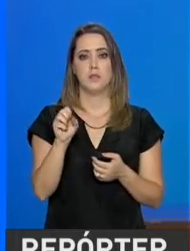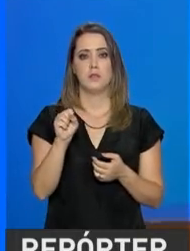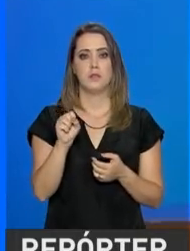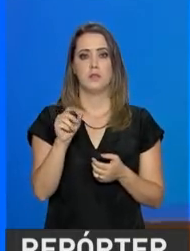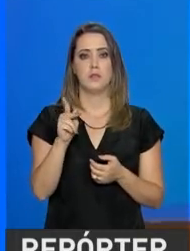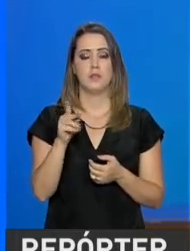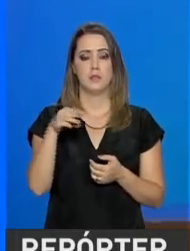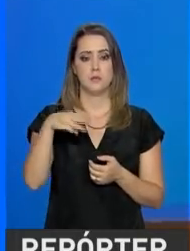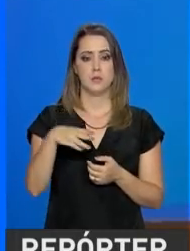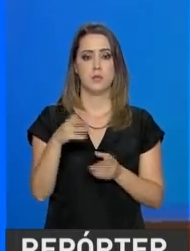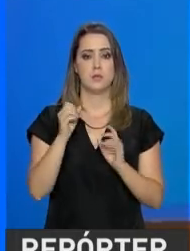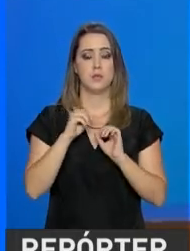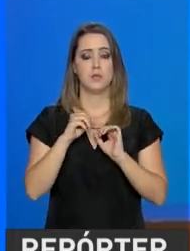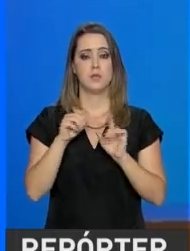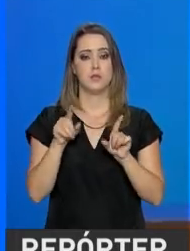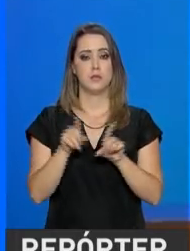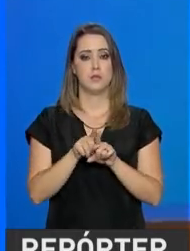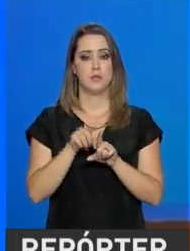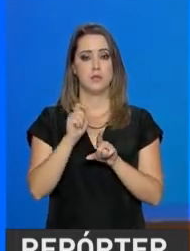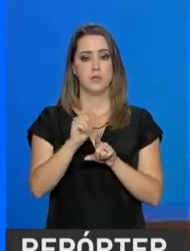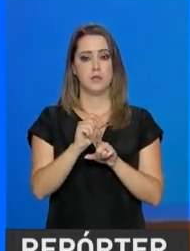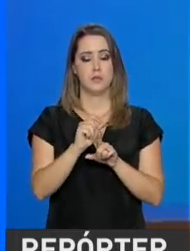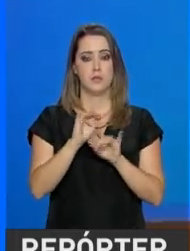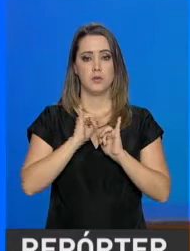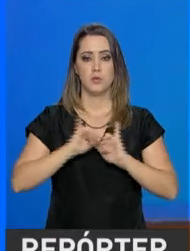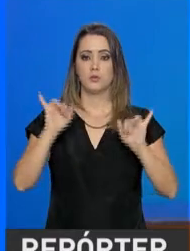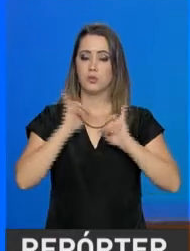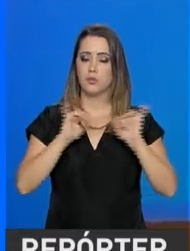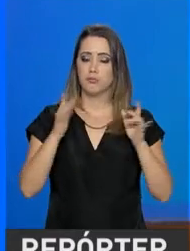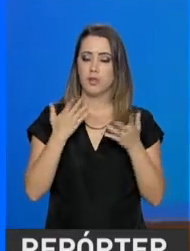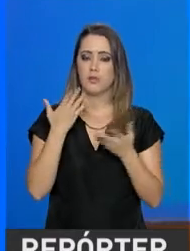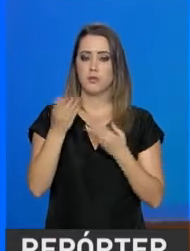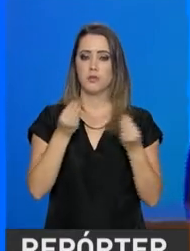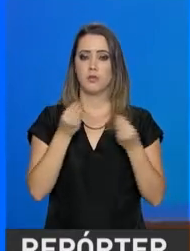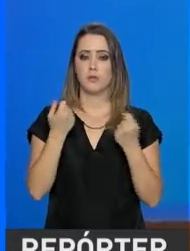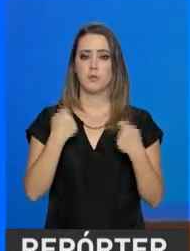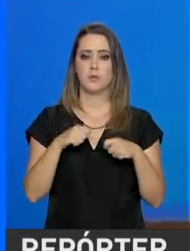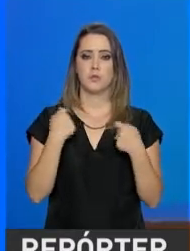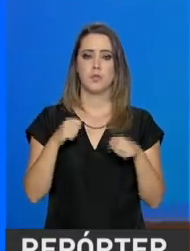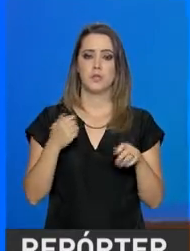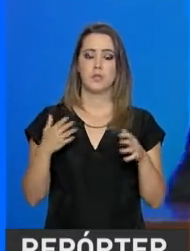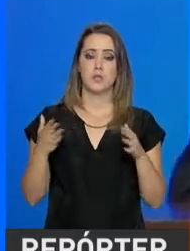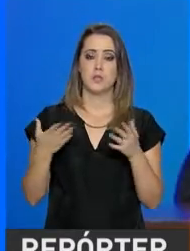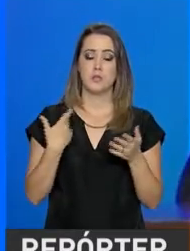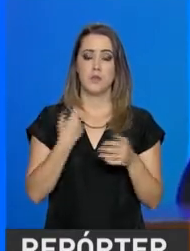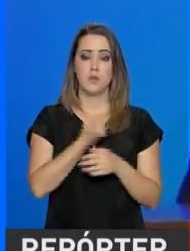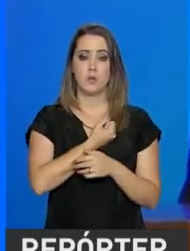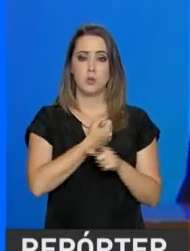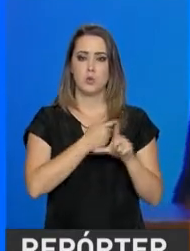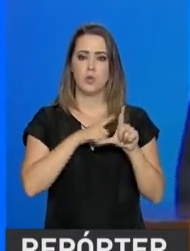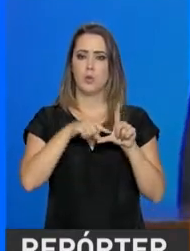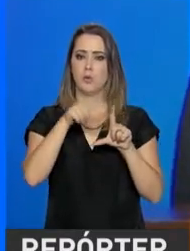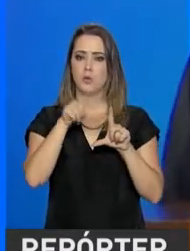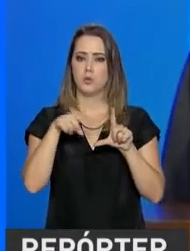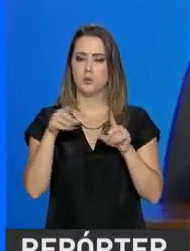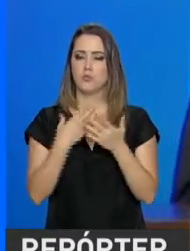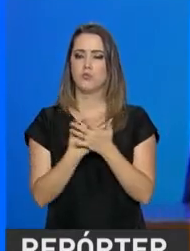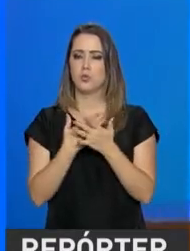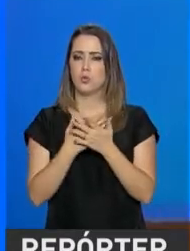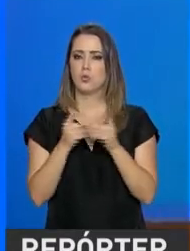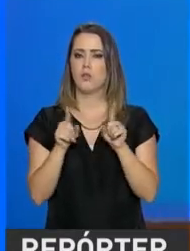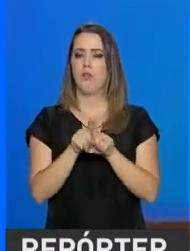não é ao fazer o marketing tem que tomar esses dados como seguramente está tomando